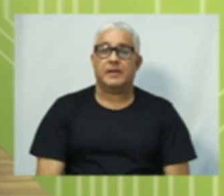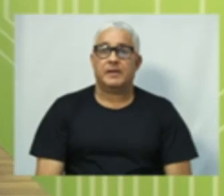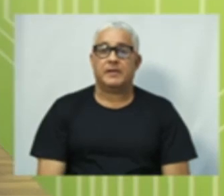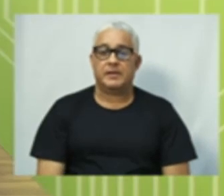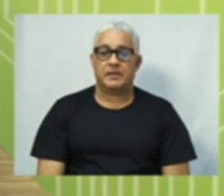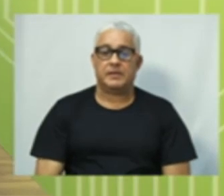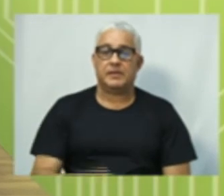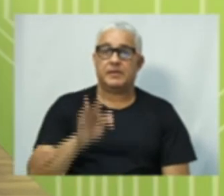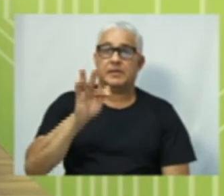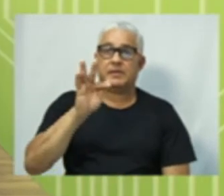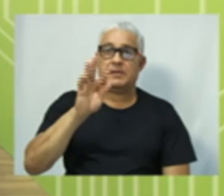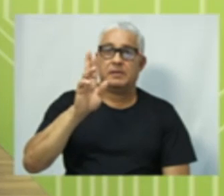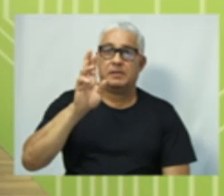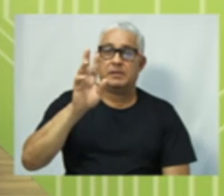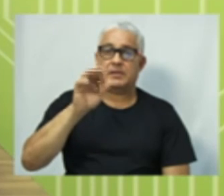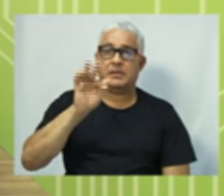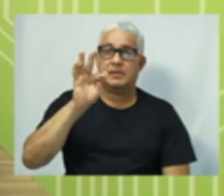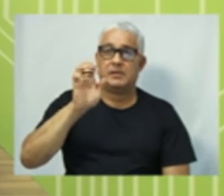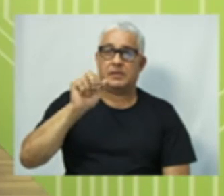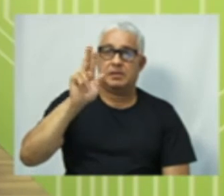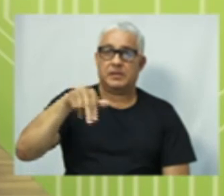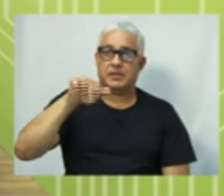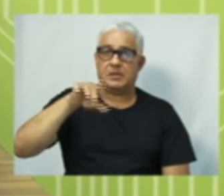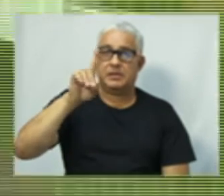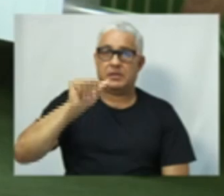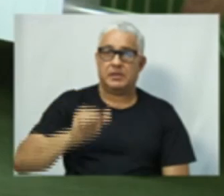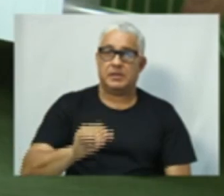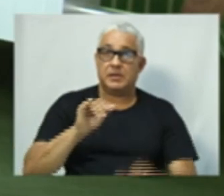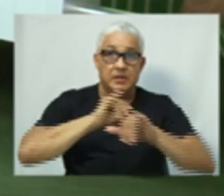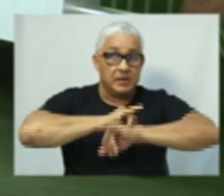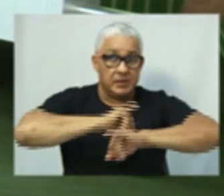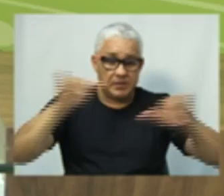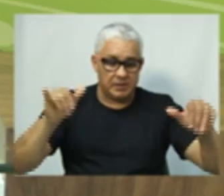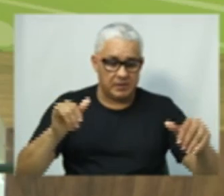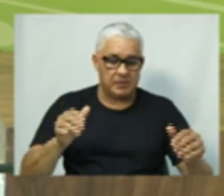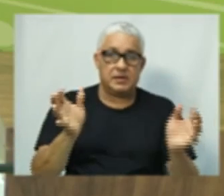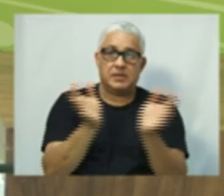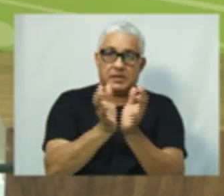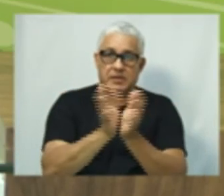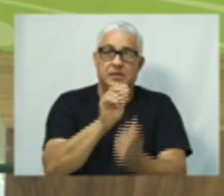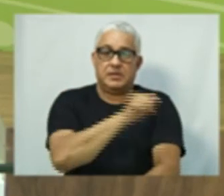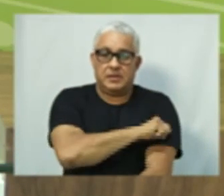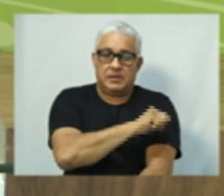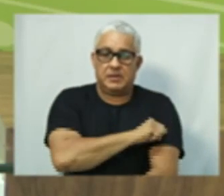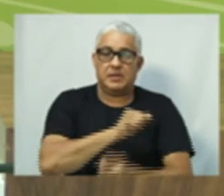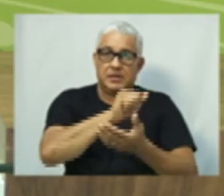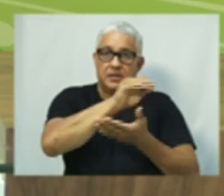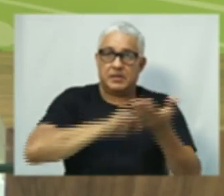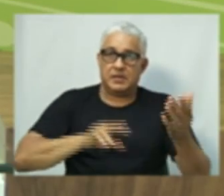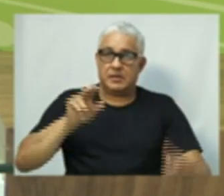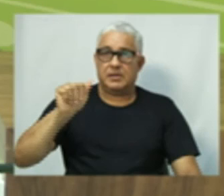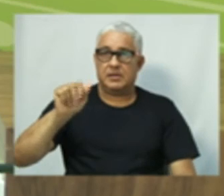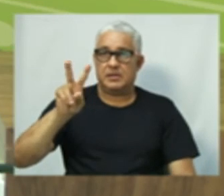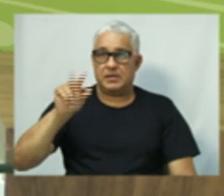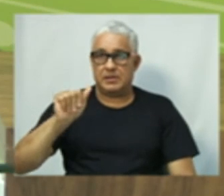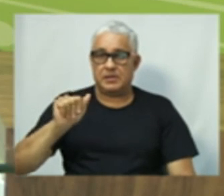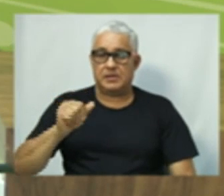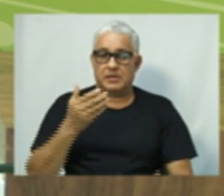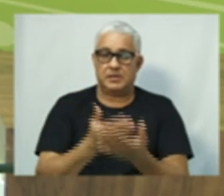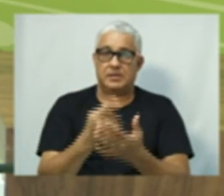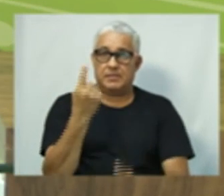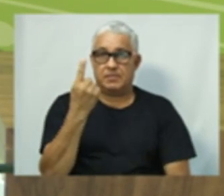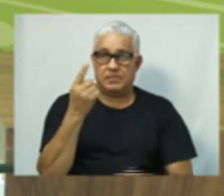Professora Fernanda, qual é o recado que temos aí para deixar para a turma? Isso, recadinho para os alunos, né? A atividade do AVA, da aula 1,